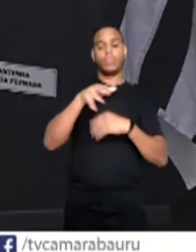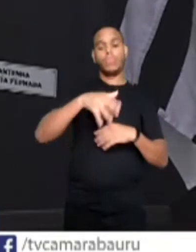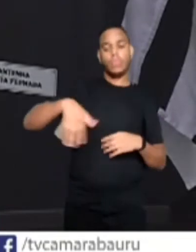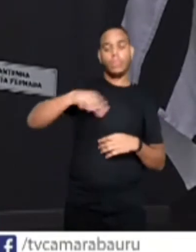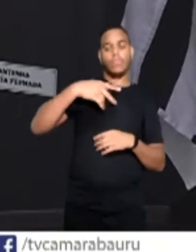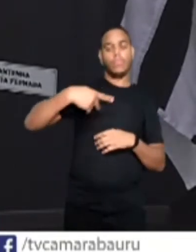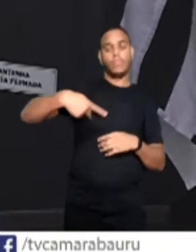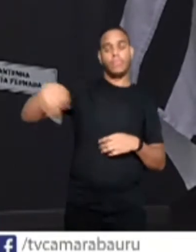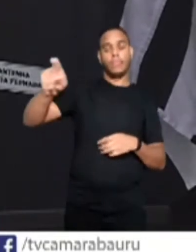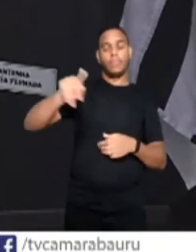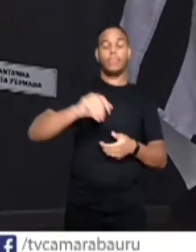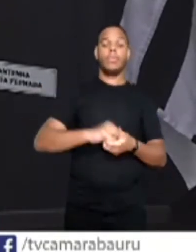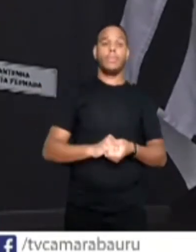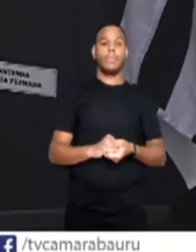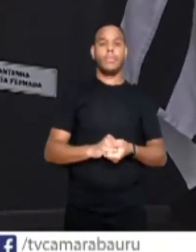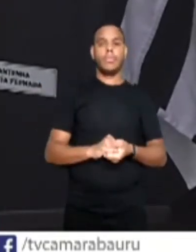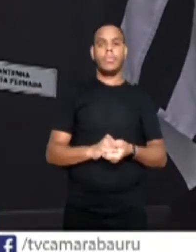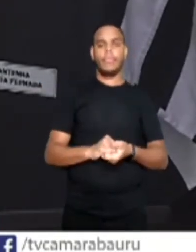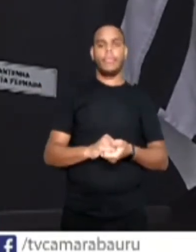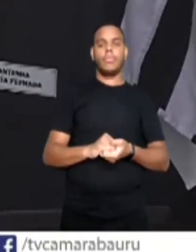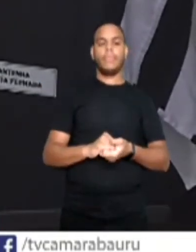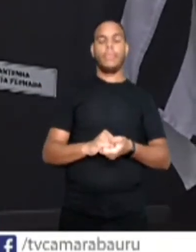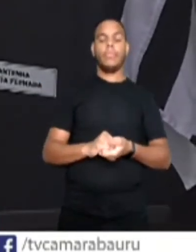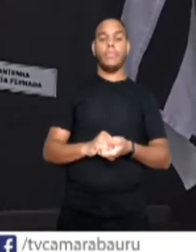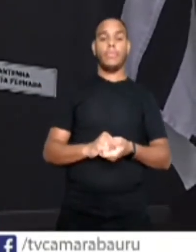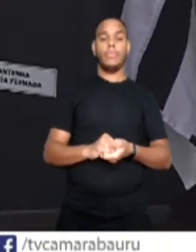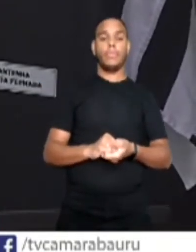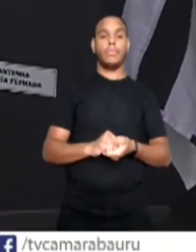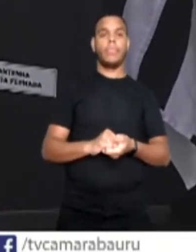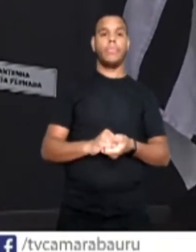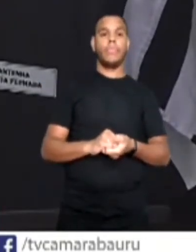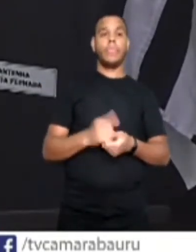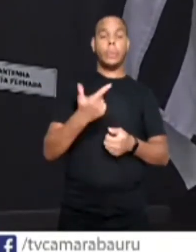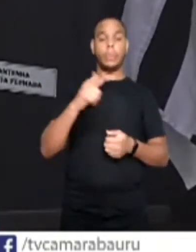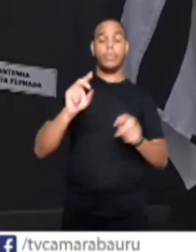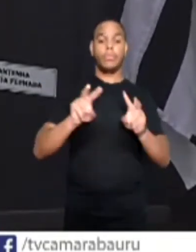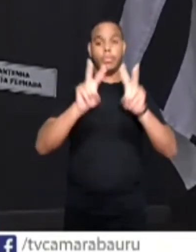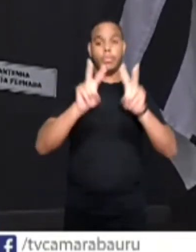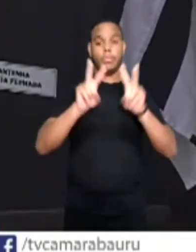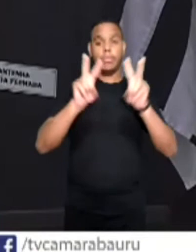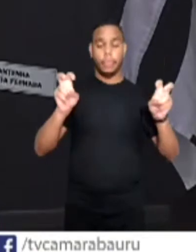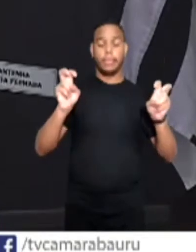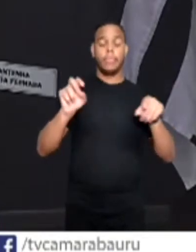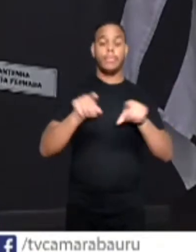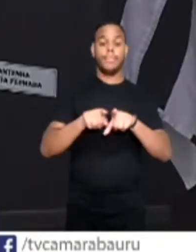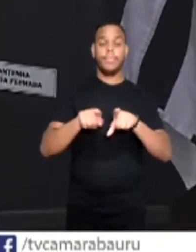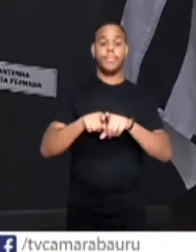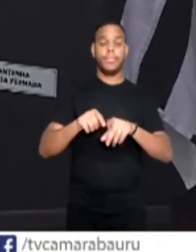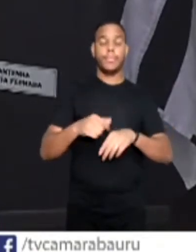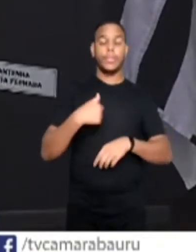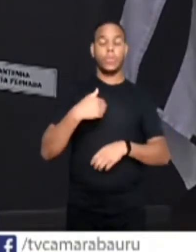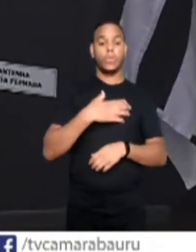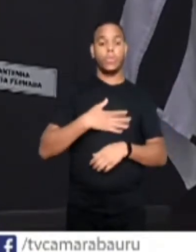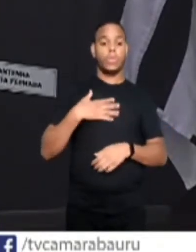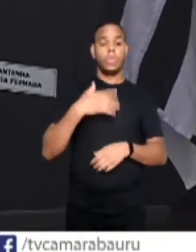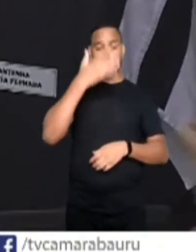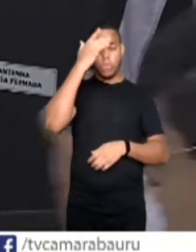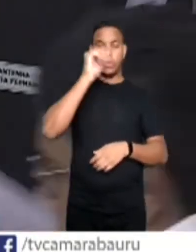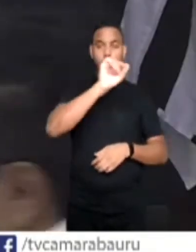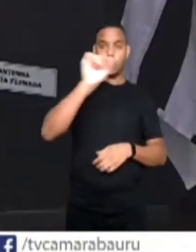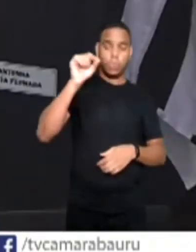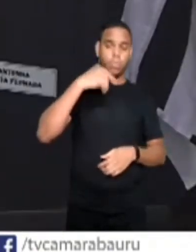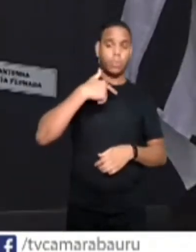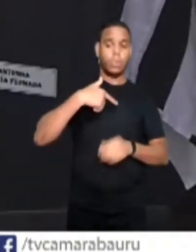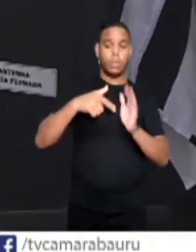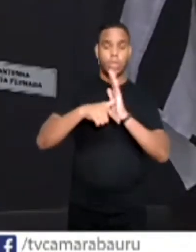via da cidade. Outro assunto, senhor presidente, quero aqui, alguns parlamentares que me antecederam